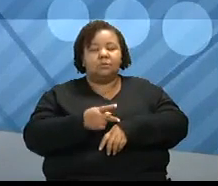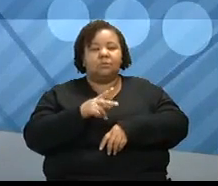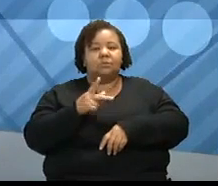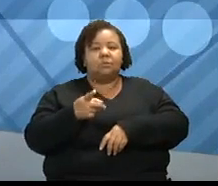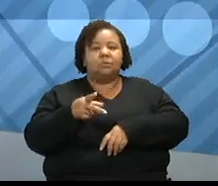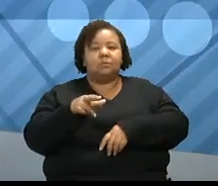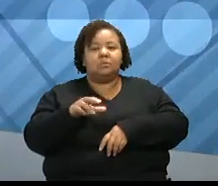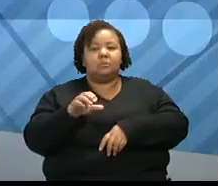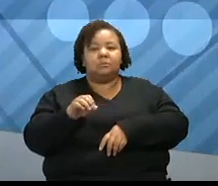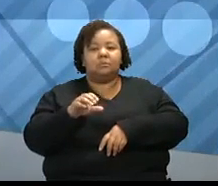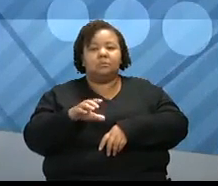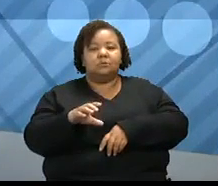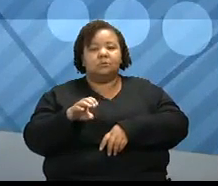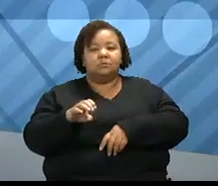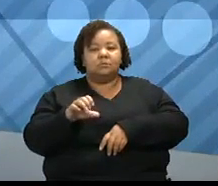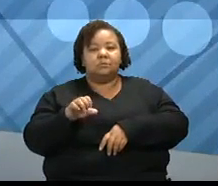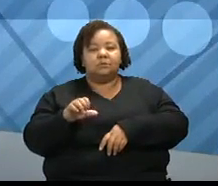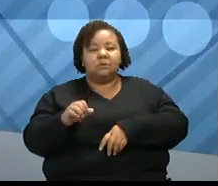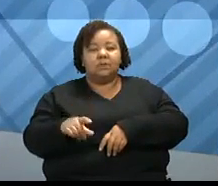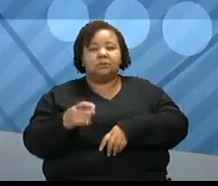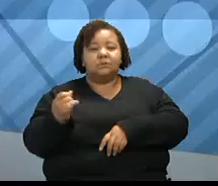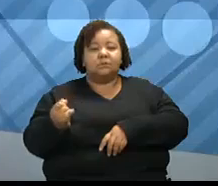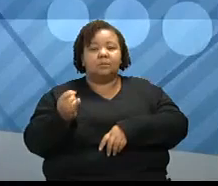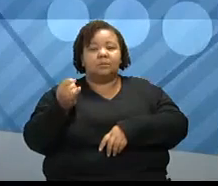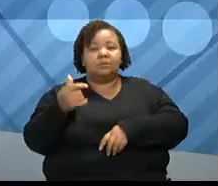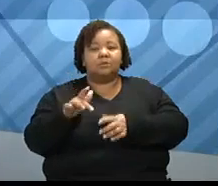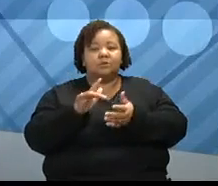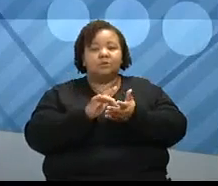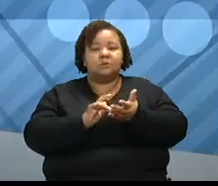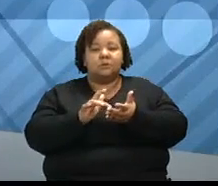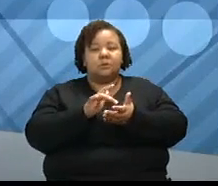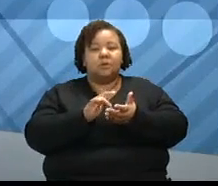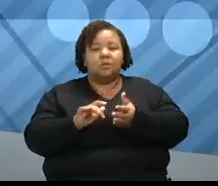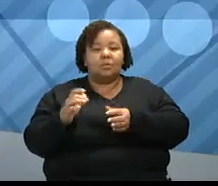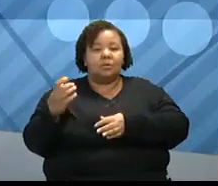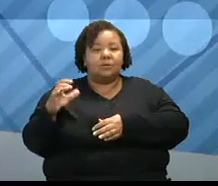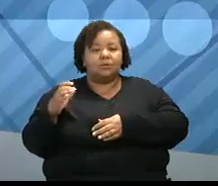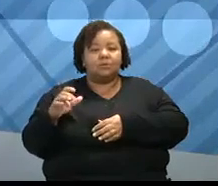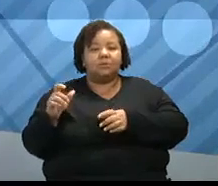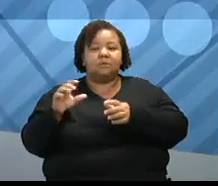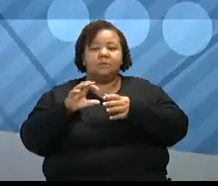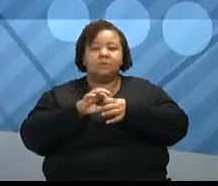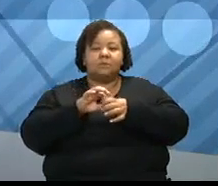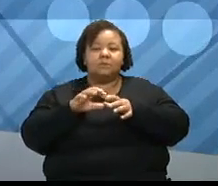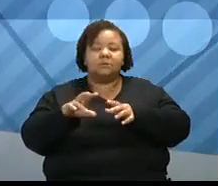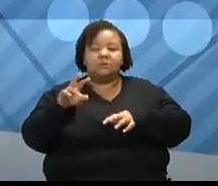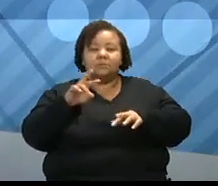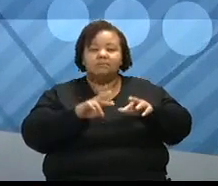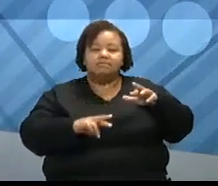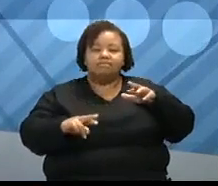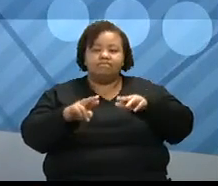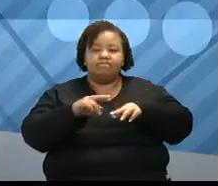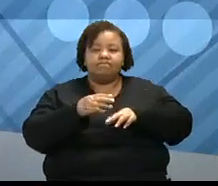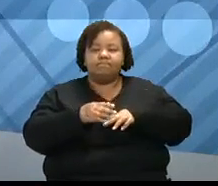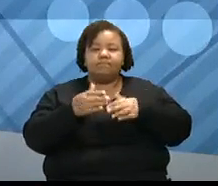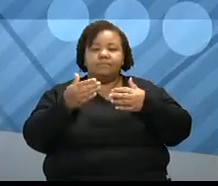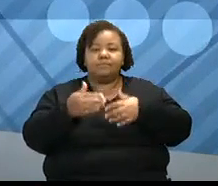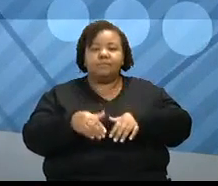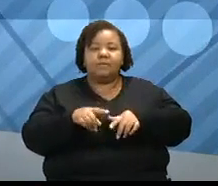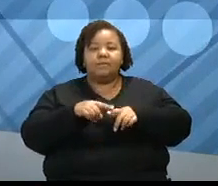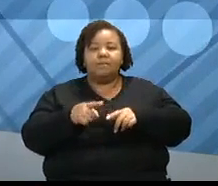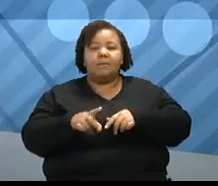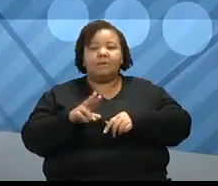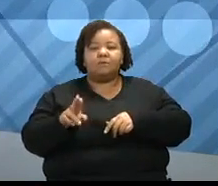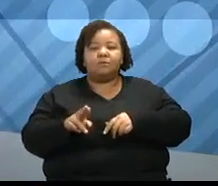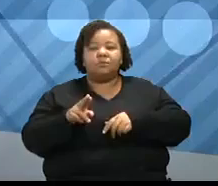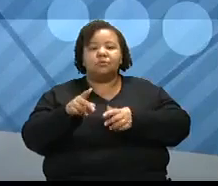processo, é importante que você tenha em mãos uma calculadora científica que possibilite essa avaliação, mas o uso